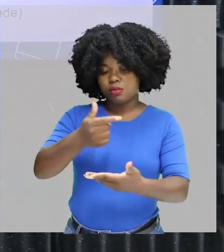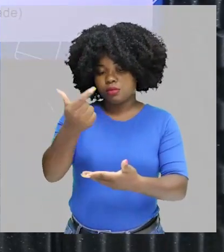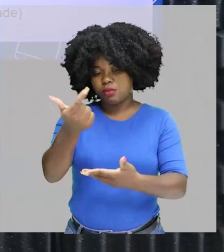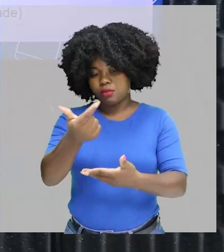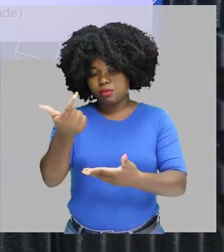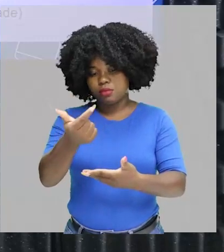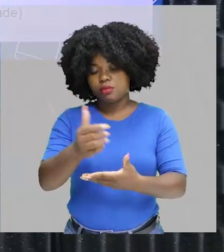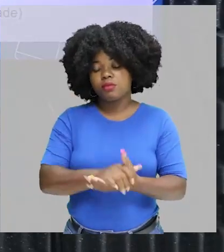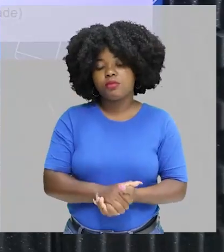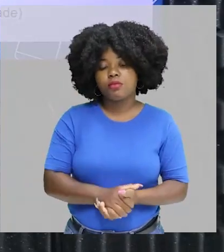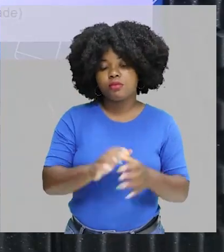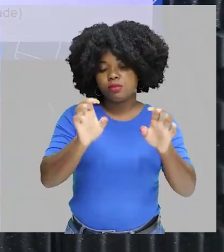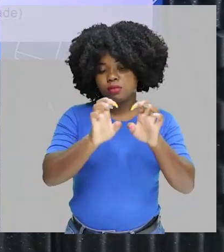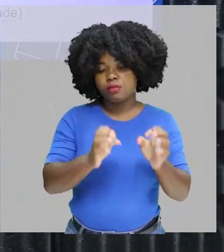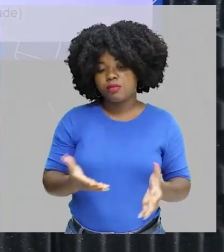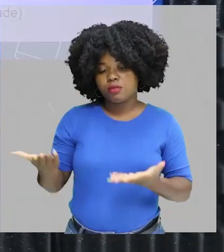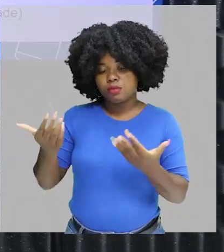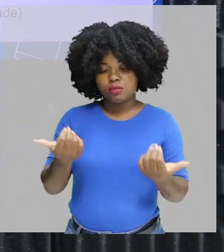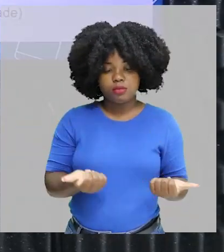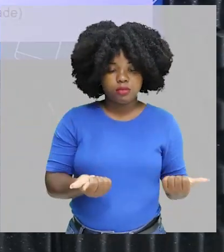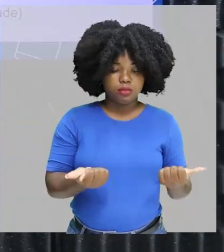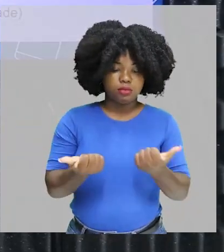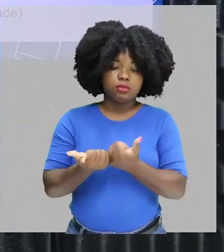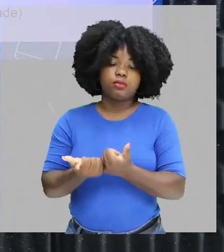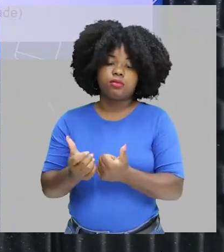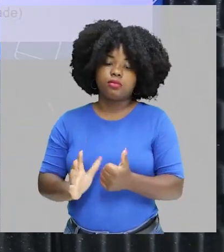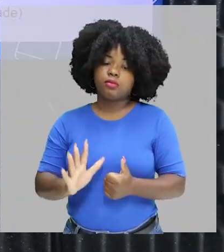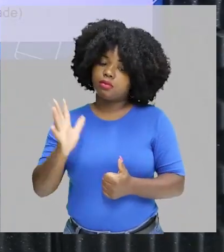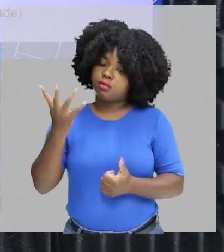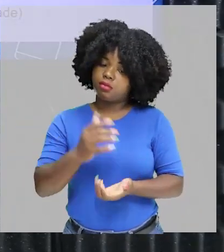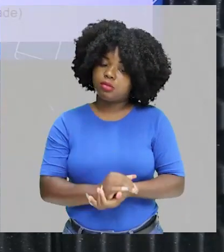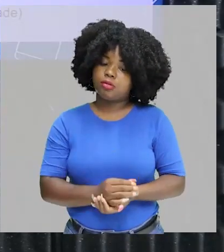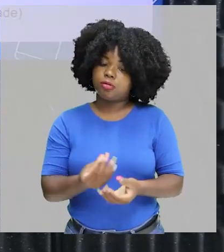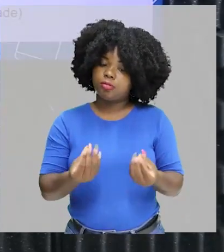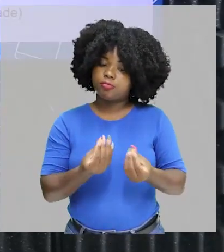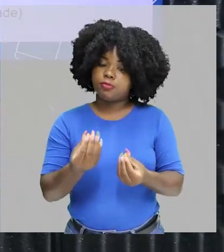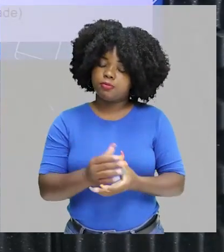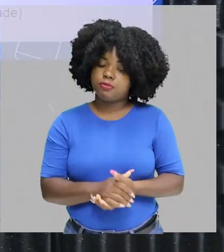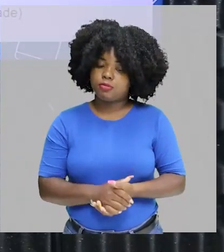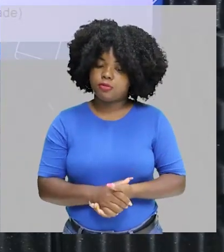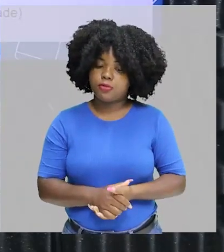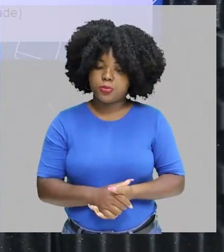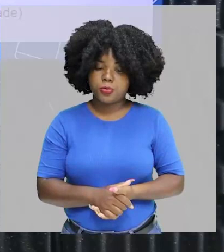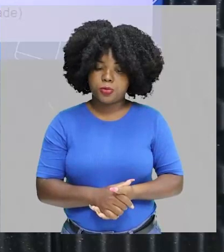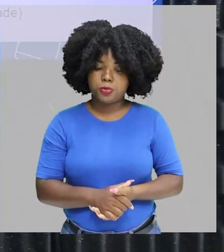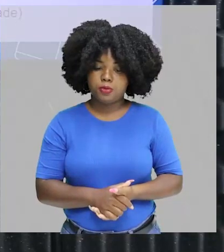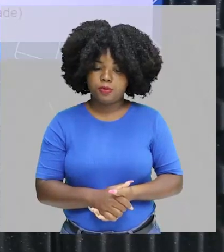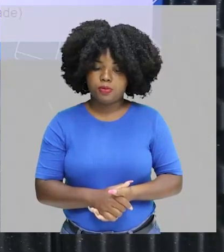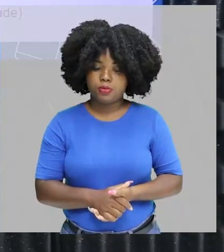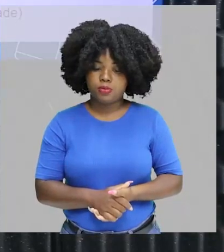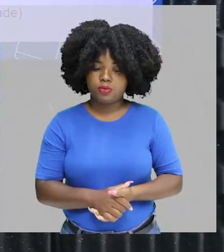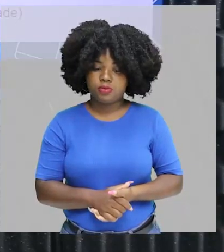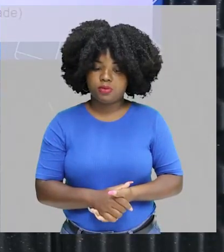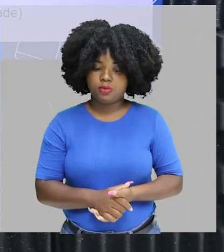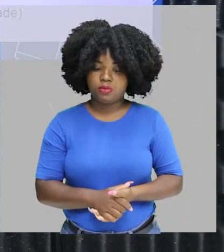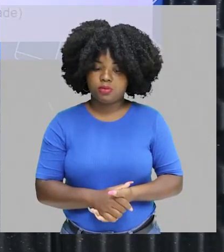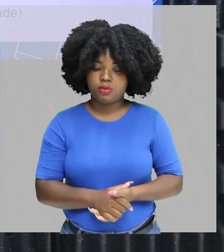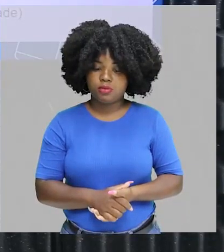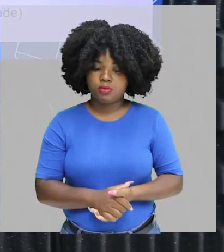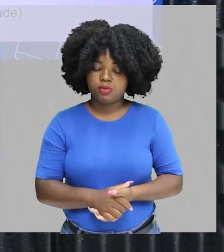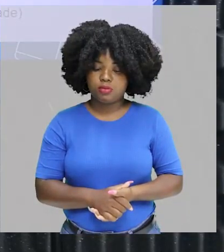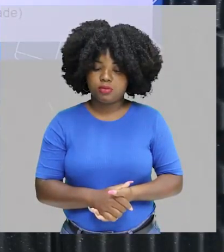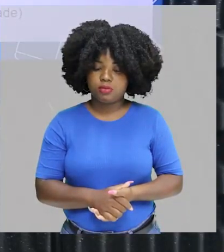secundário. Então, a substituição irá acontecer na maior parte das vezes nesse carbono